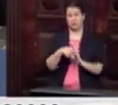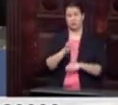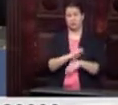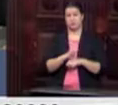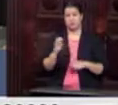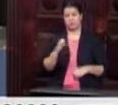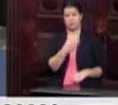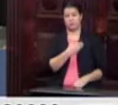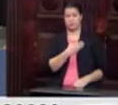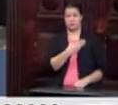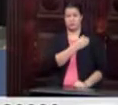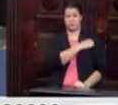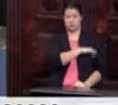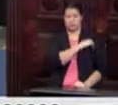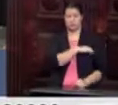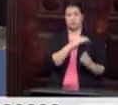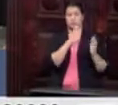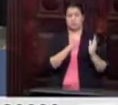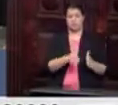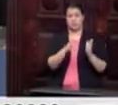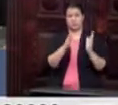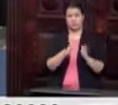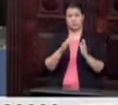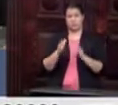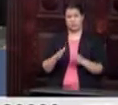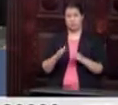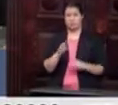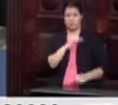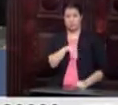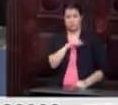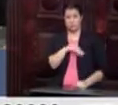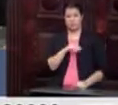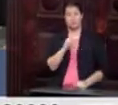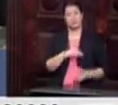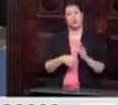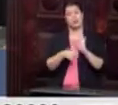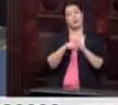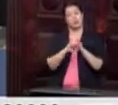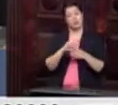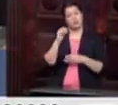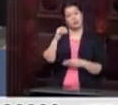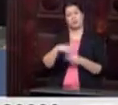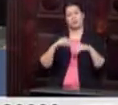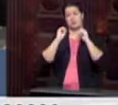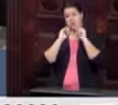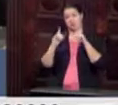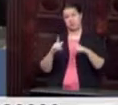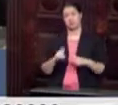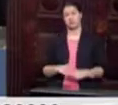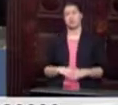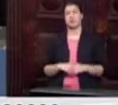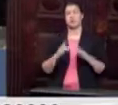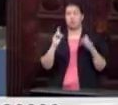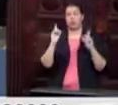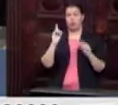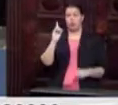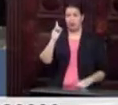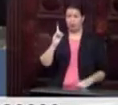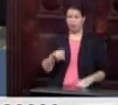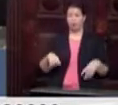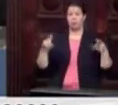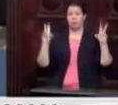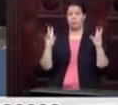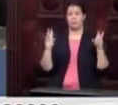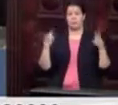os salários em dia antes das votações da Assembleia Legislativa. Esse é o ponto, senhoras e